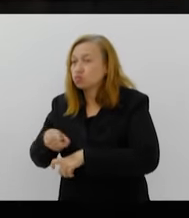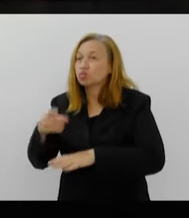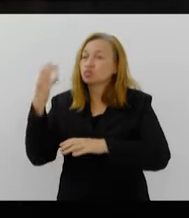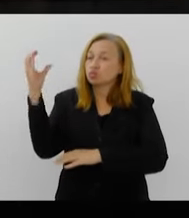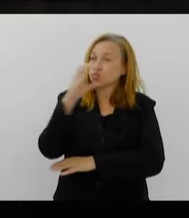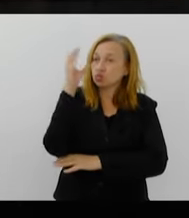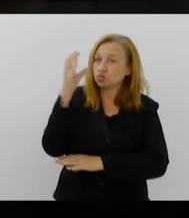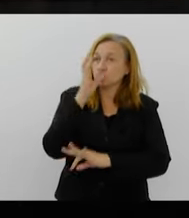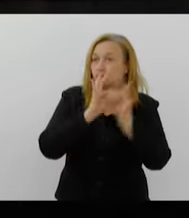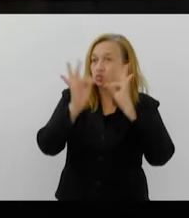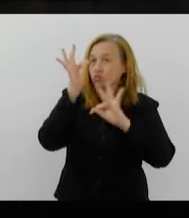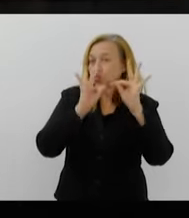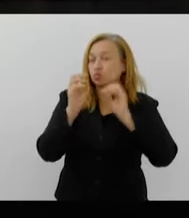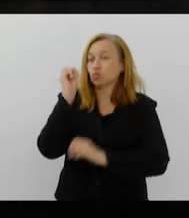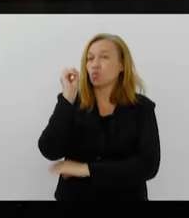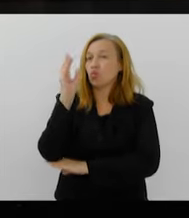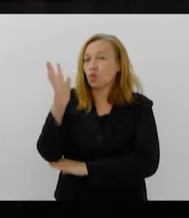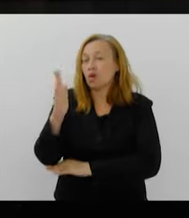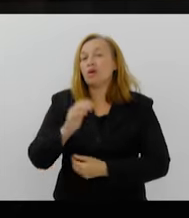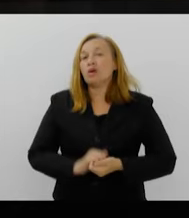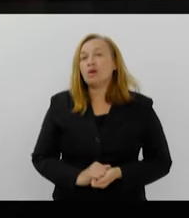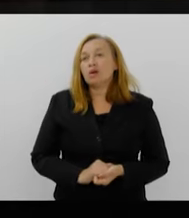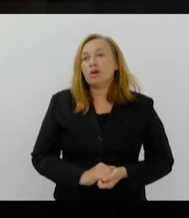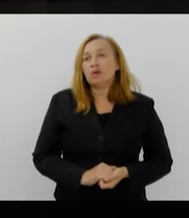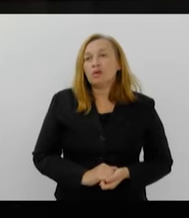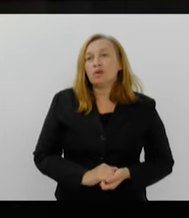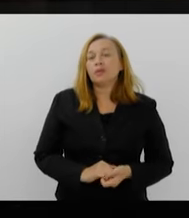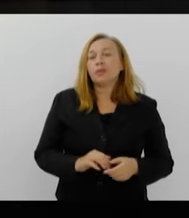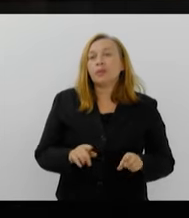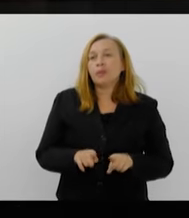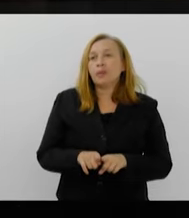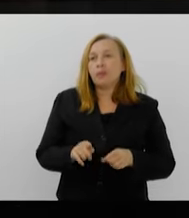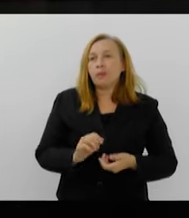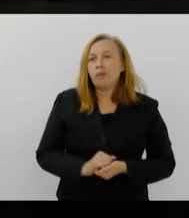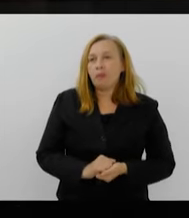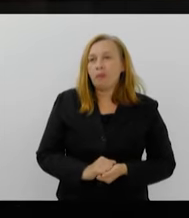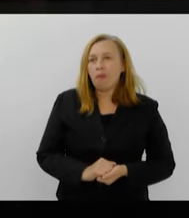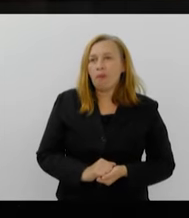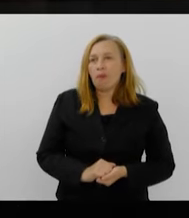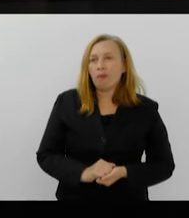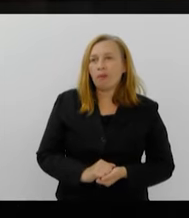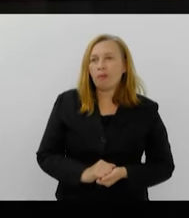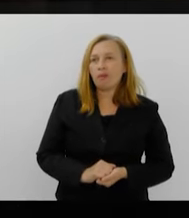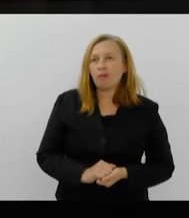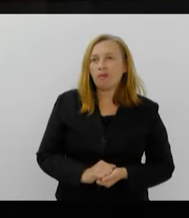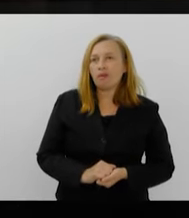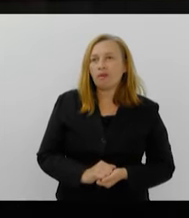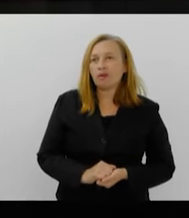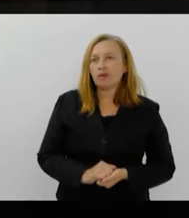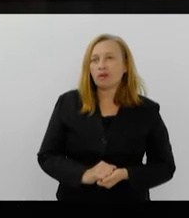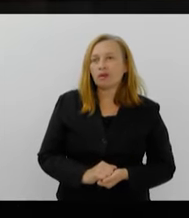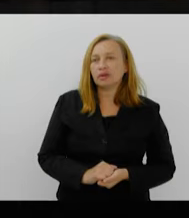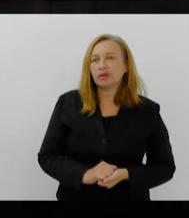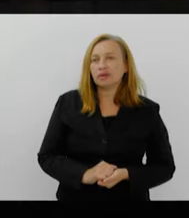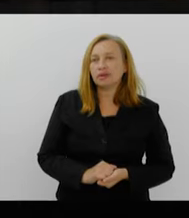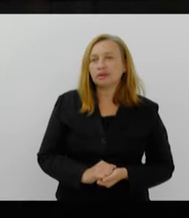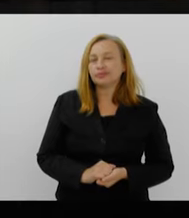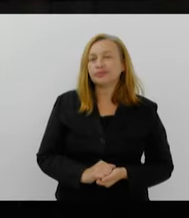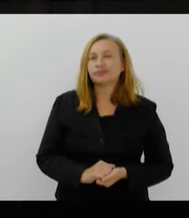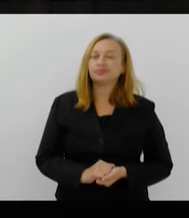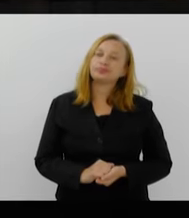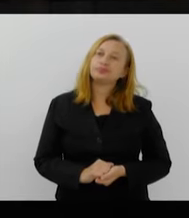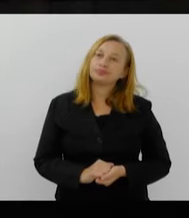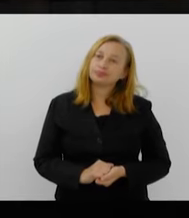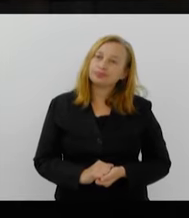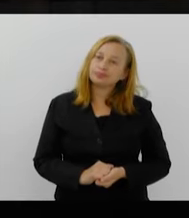ciência e tecnologia, para o meio ambiente. Abre mão para estimular alguma empresa a se instalar no Estado,